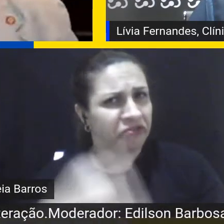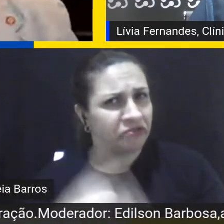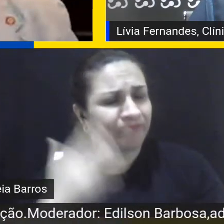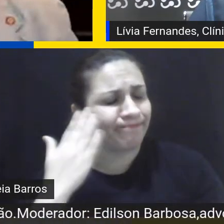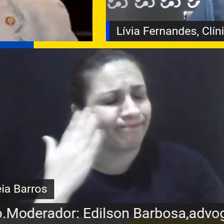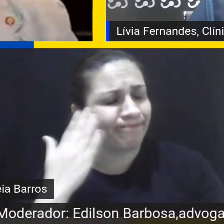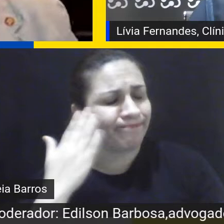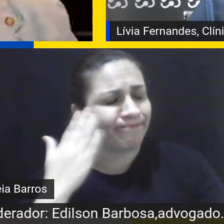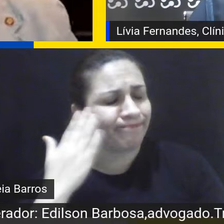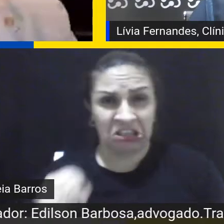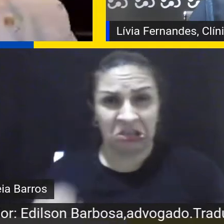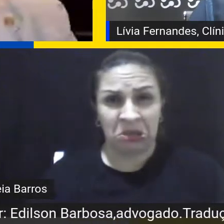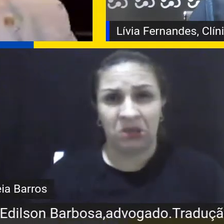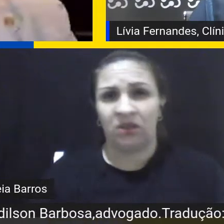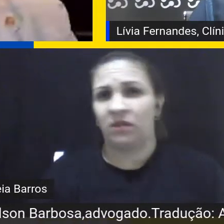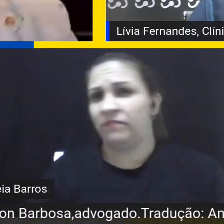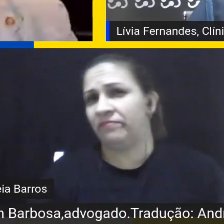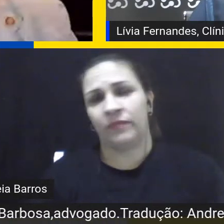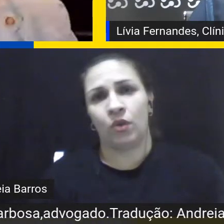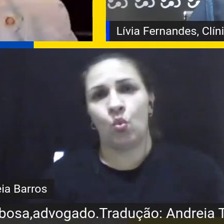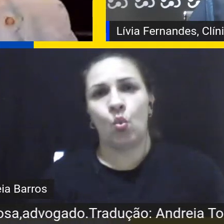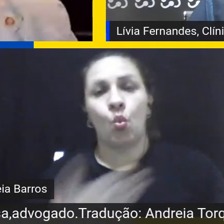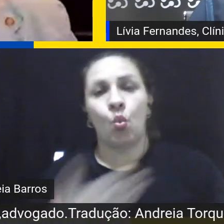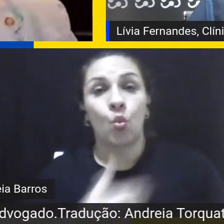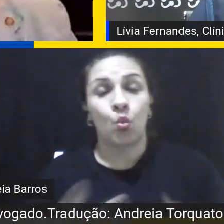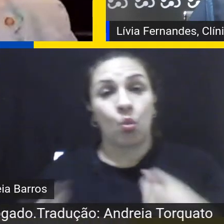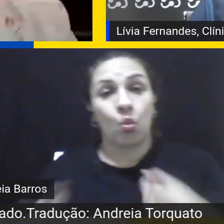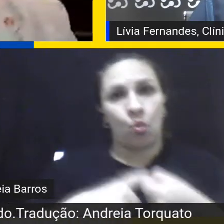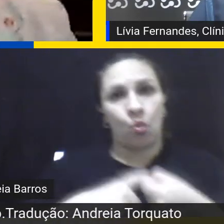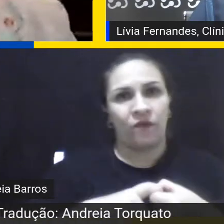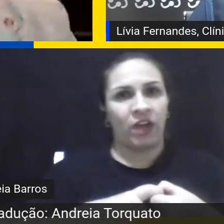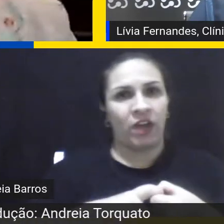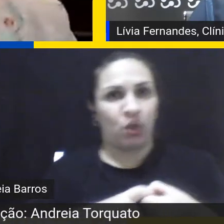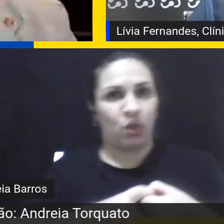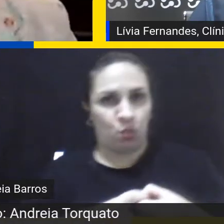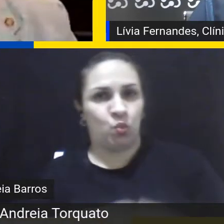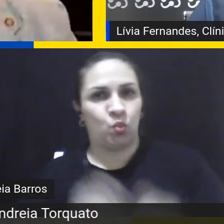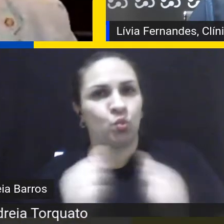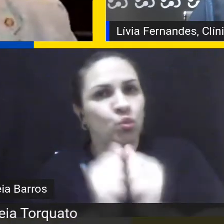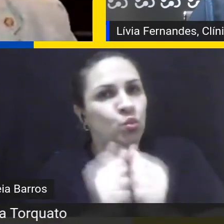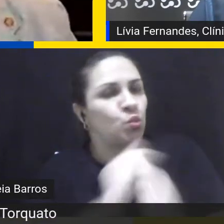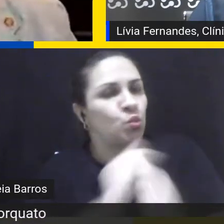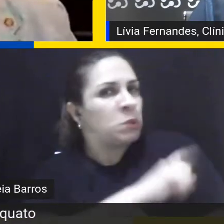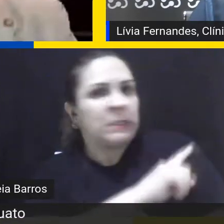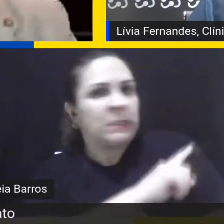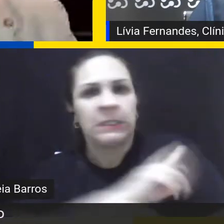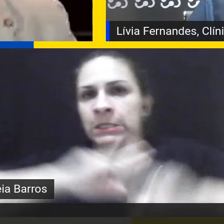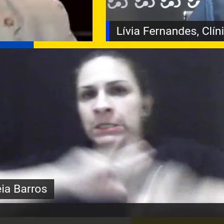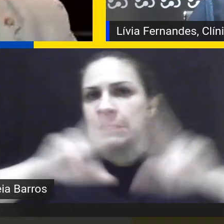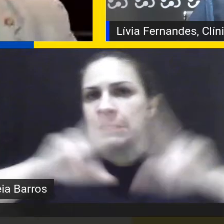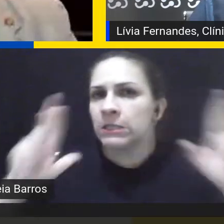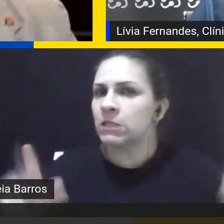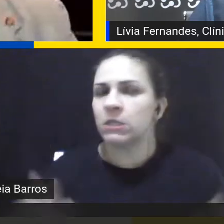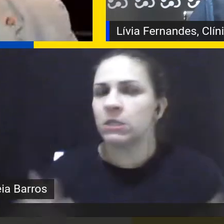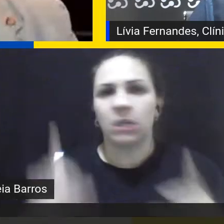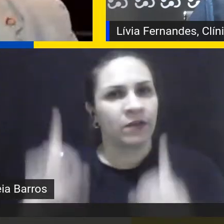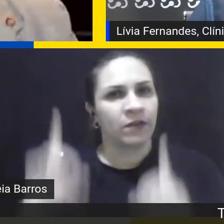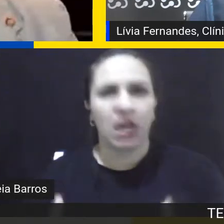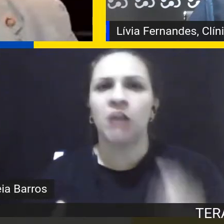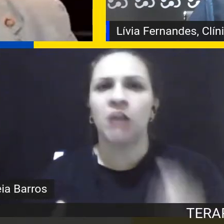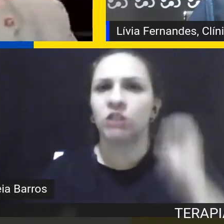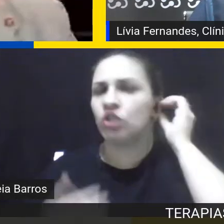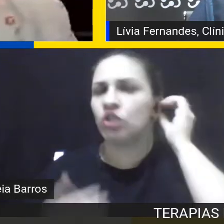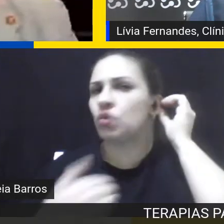governo fizesse parceria com essas clínicas que atuam com autistas, com crianças, seria bom